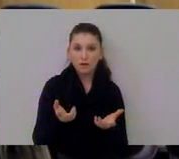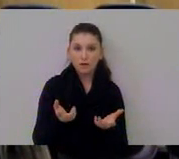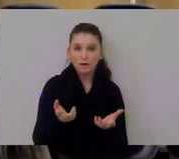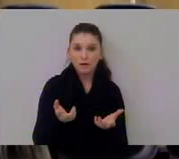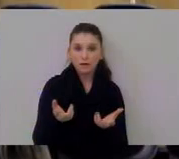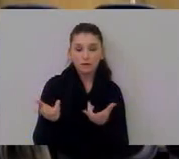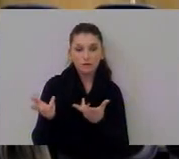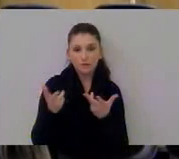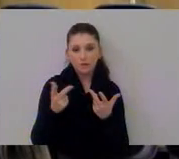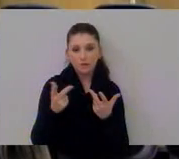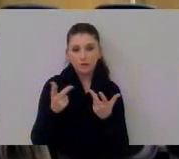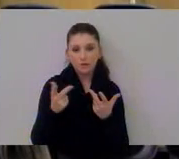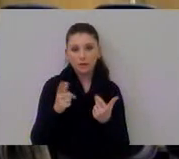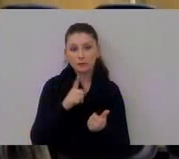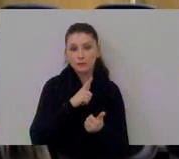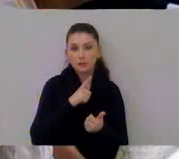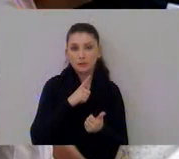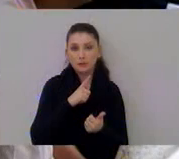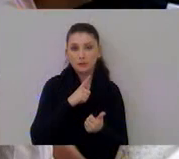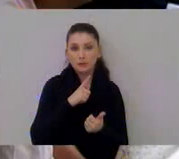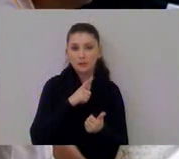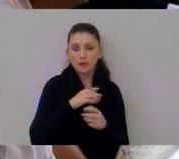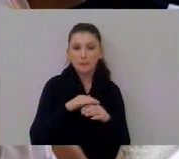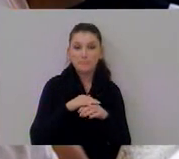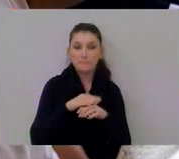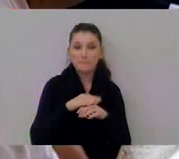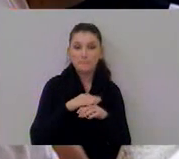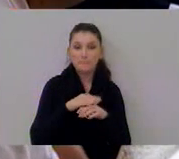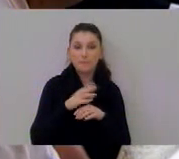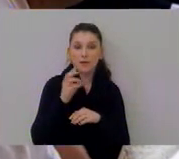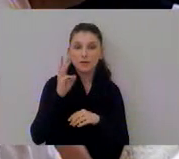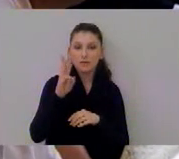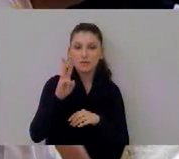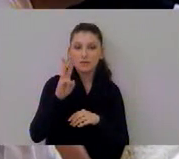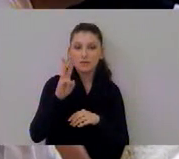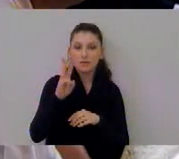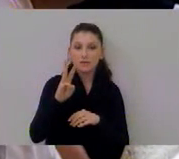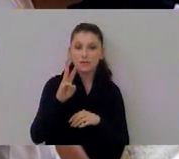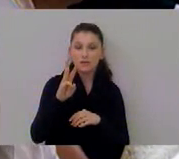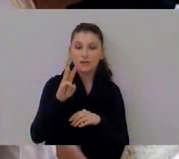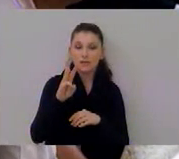Mello. Salésio Lima, inscrito.